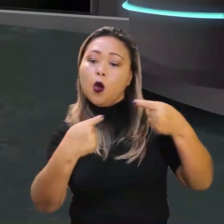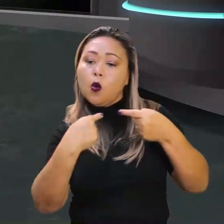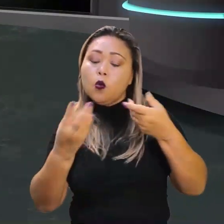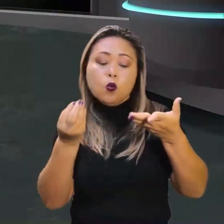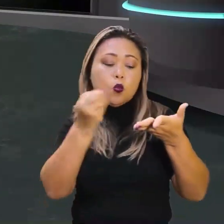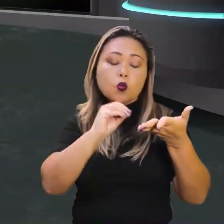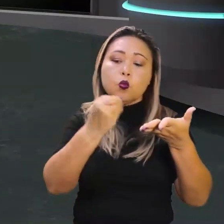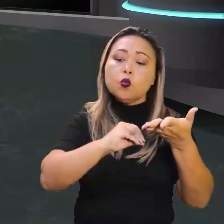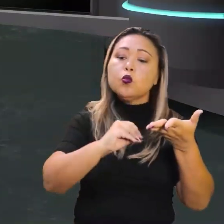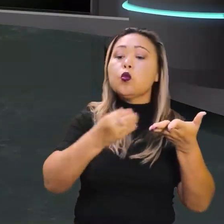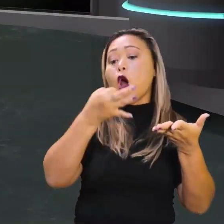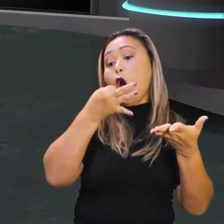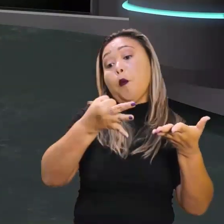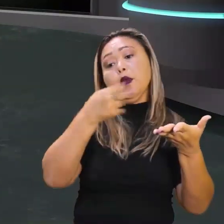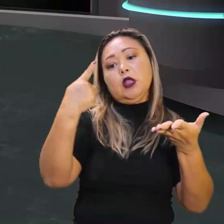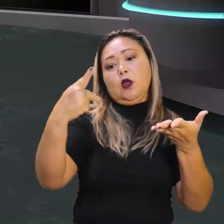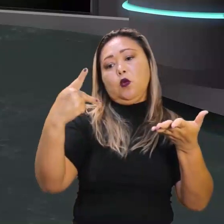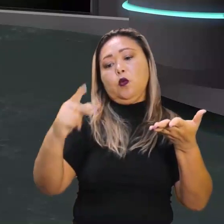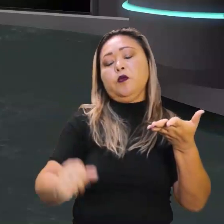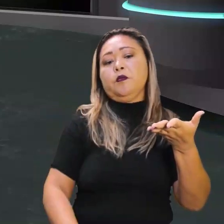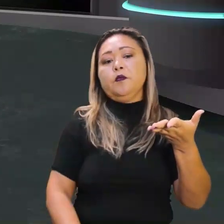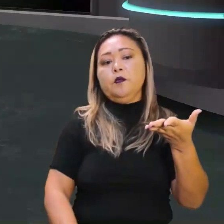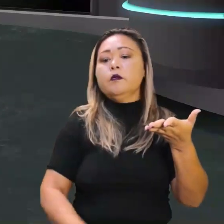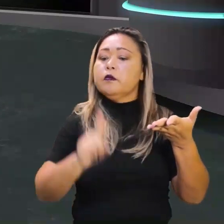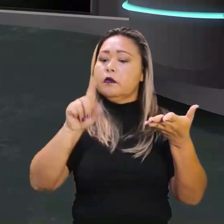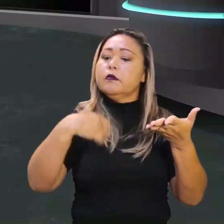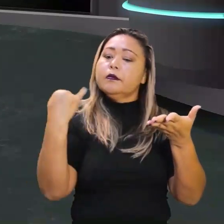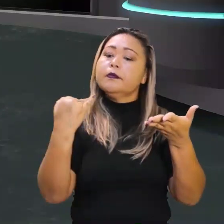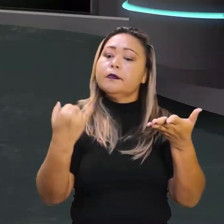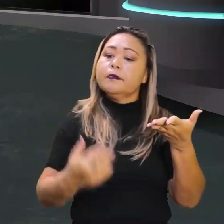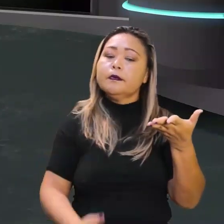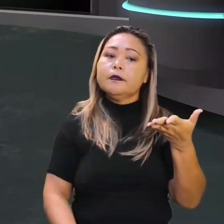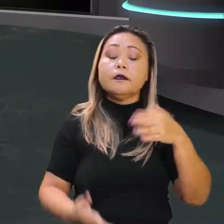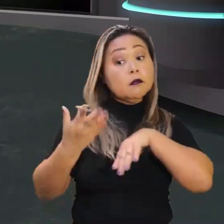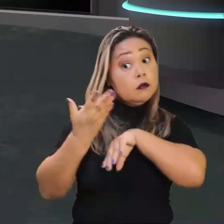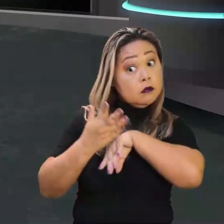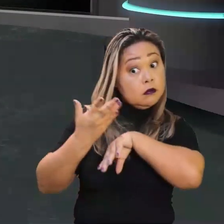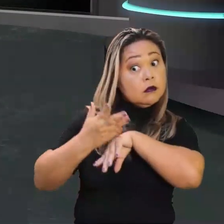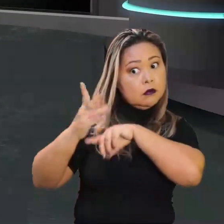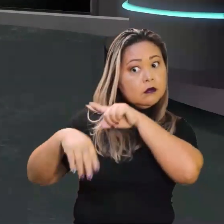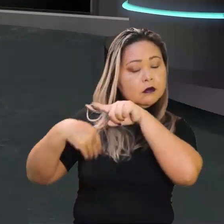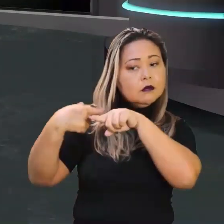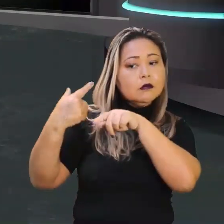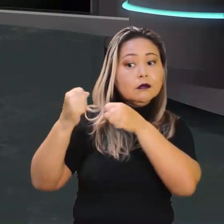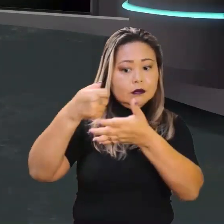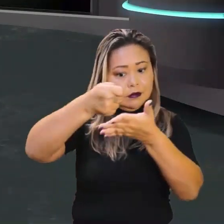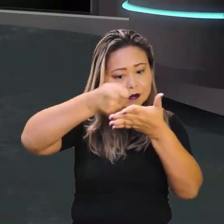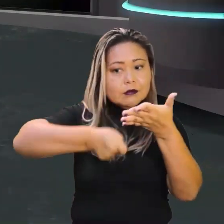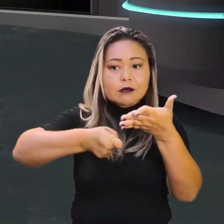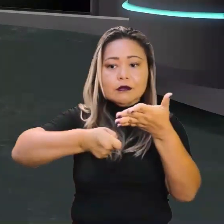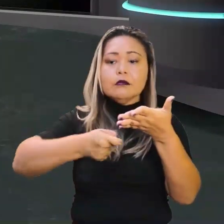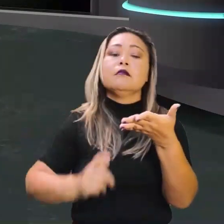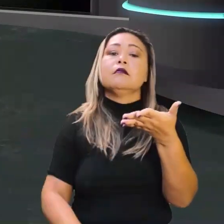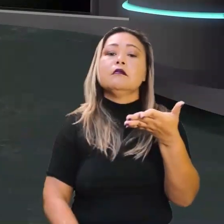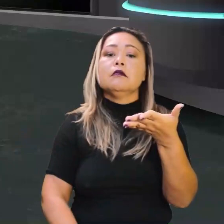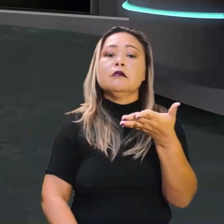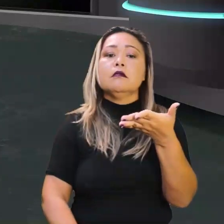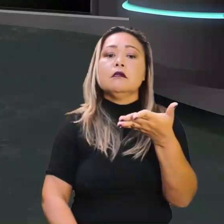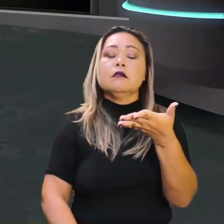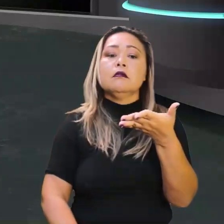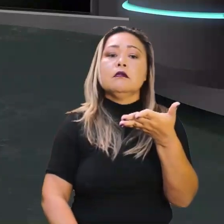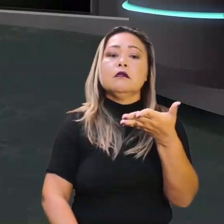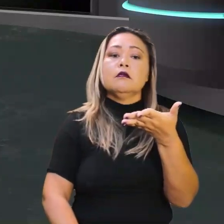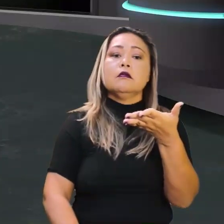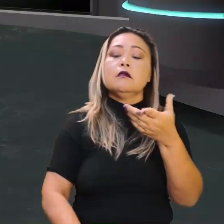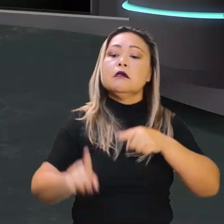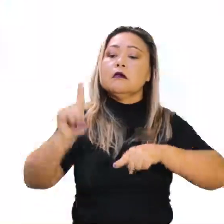saber colocar o seu ponto de vista. Exatamente. Muito importante. Vai treinando aí já a forma de fazer redação. Então, pessoal, nós